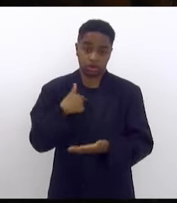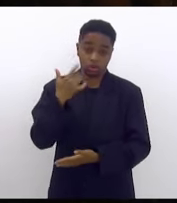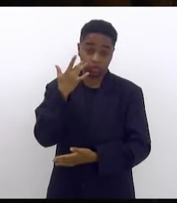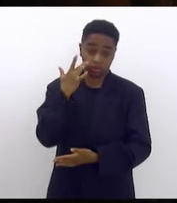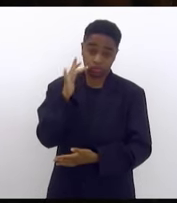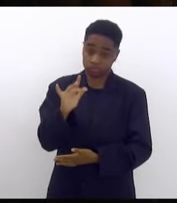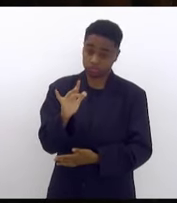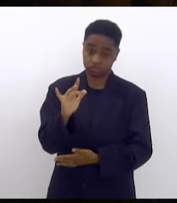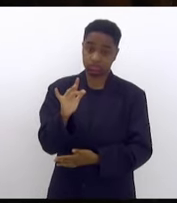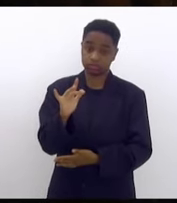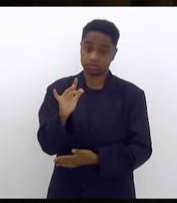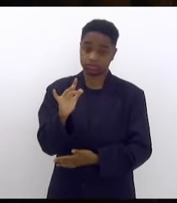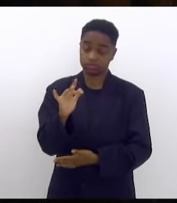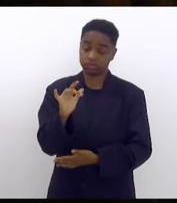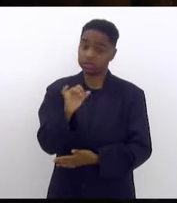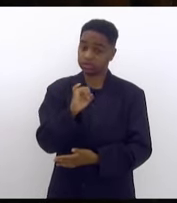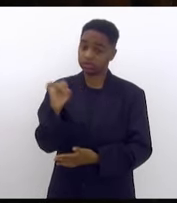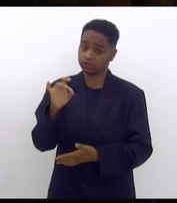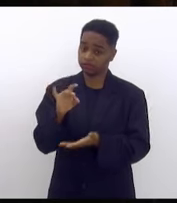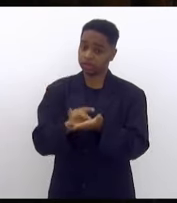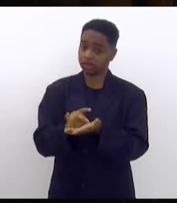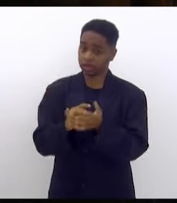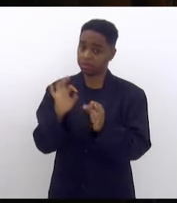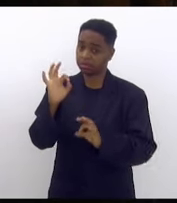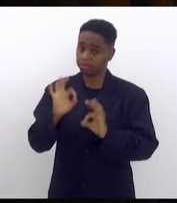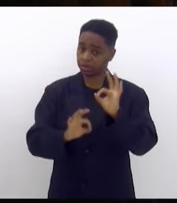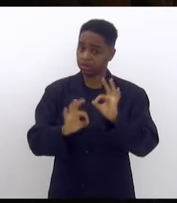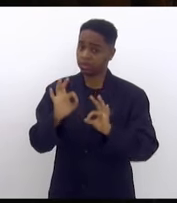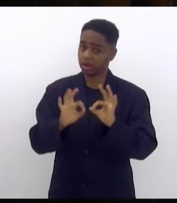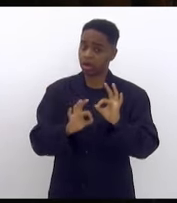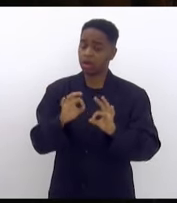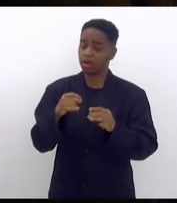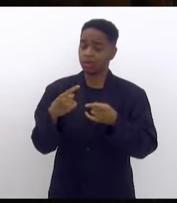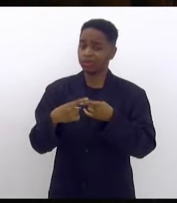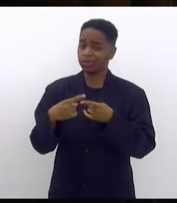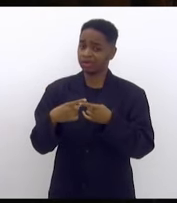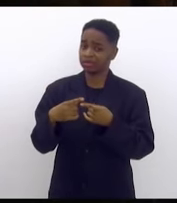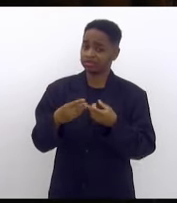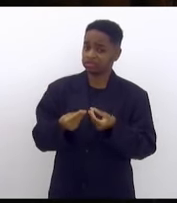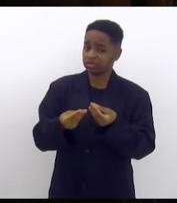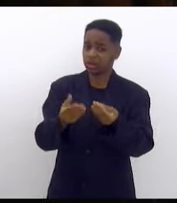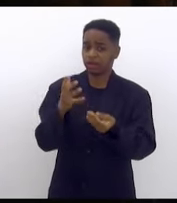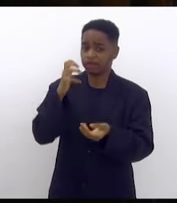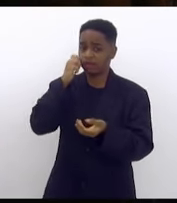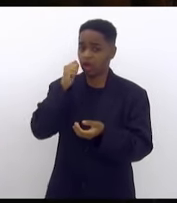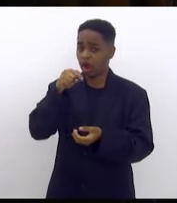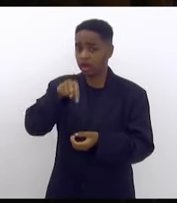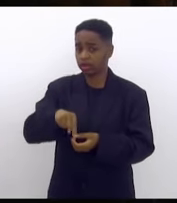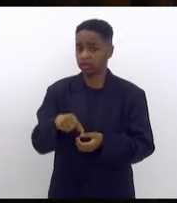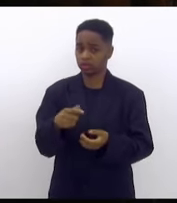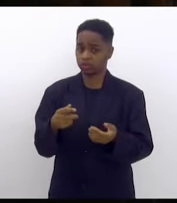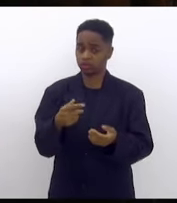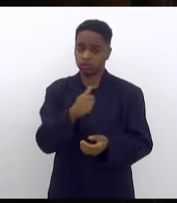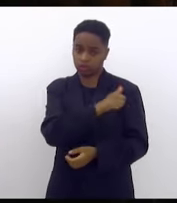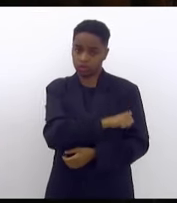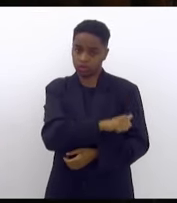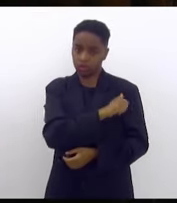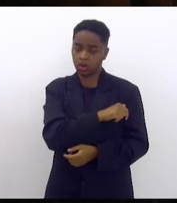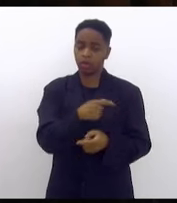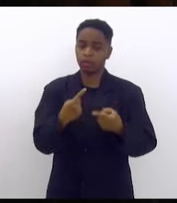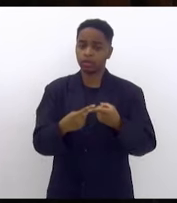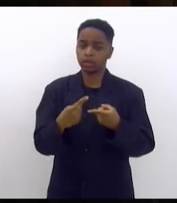condição se prepararam ele para criar o maior constrangimento no Rio de Janeiro. Tirar